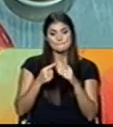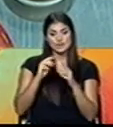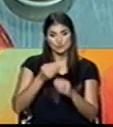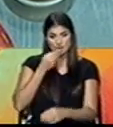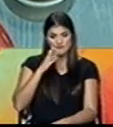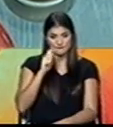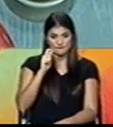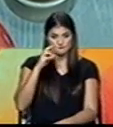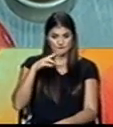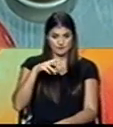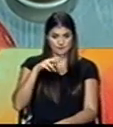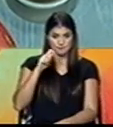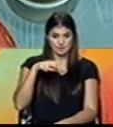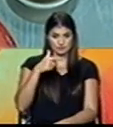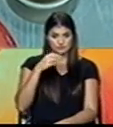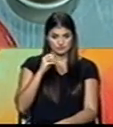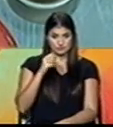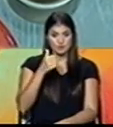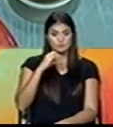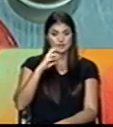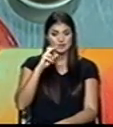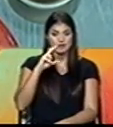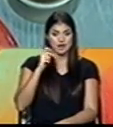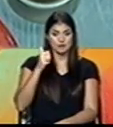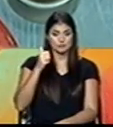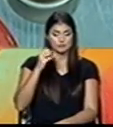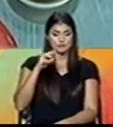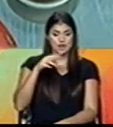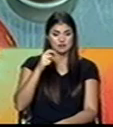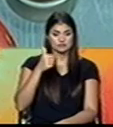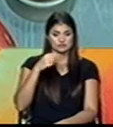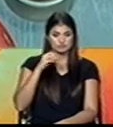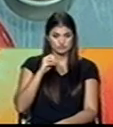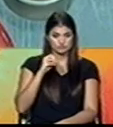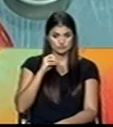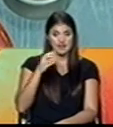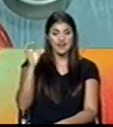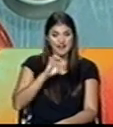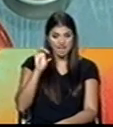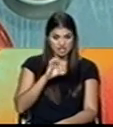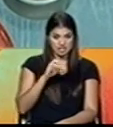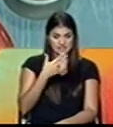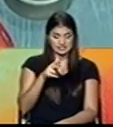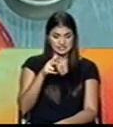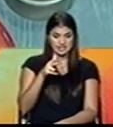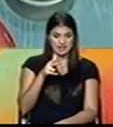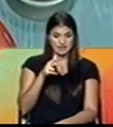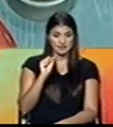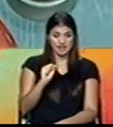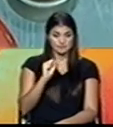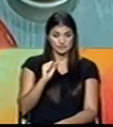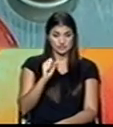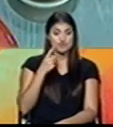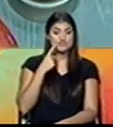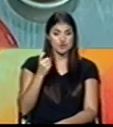Mais outra meia colher de chá de bicarbonato de sódio. Uma colher de chá de canela em pó. E 100 gramas de nozes. De pecan. De